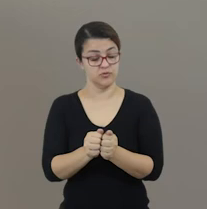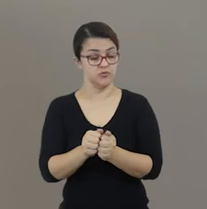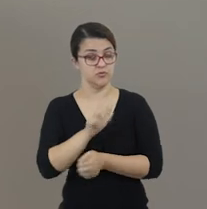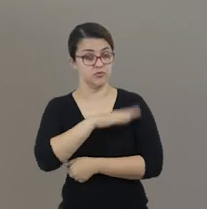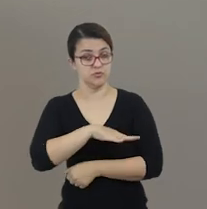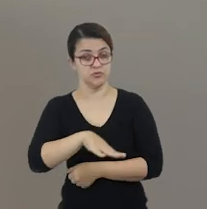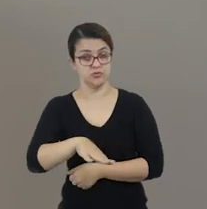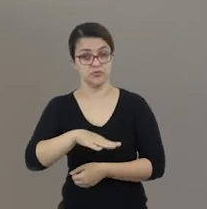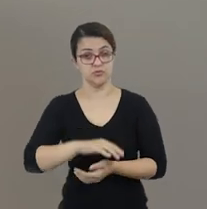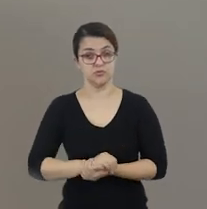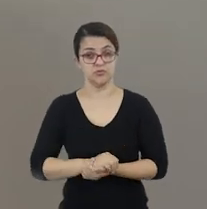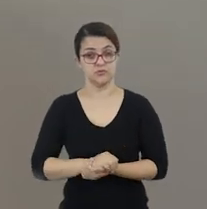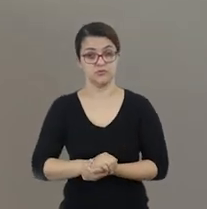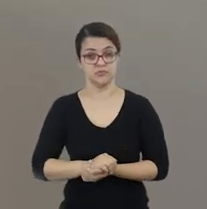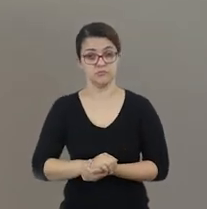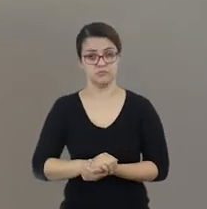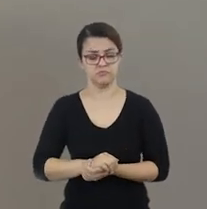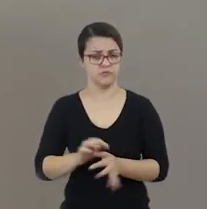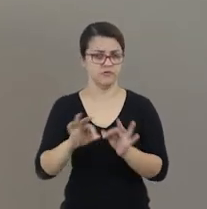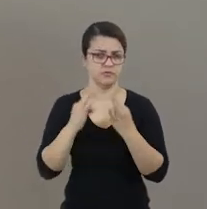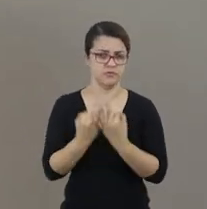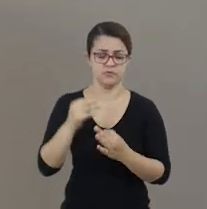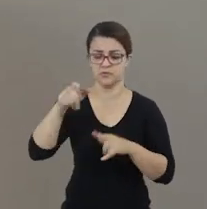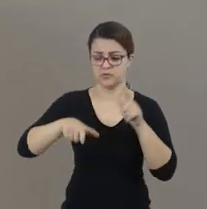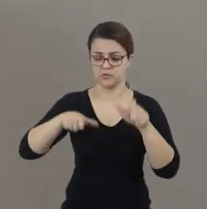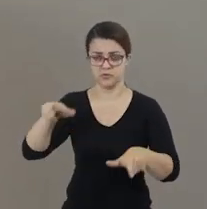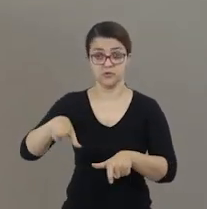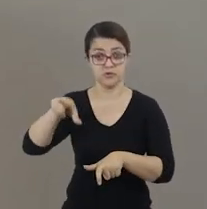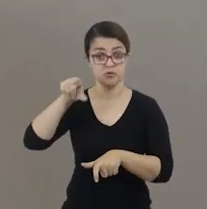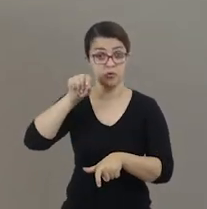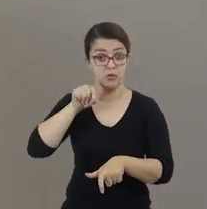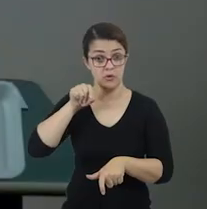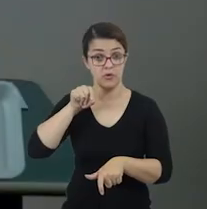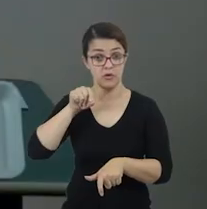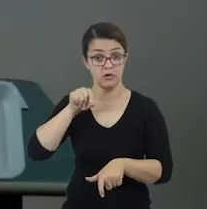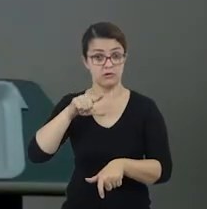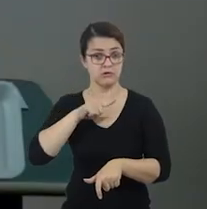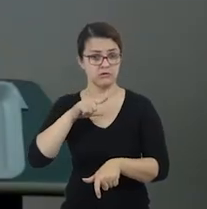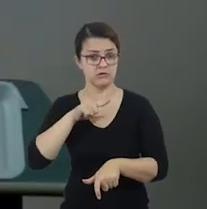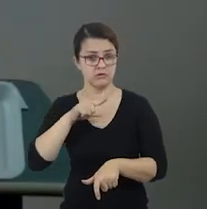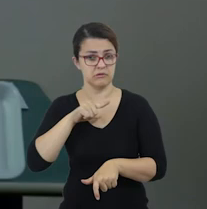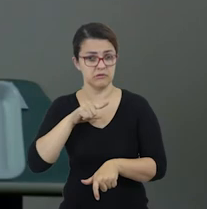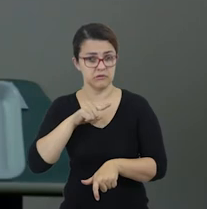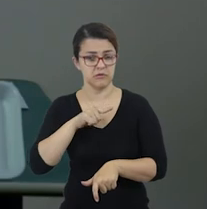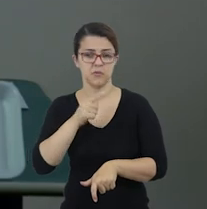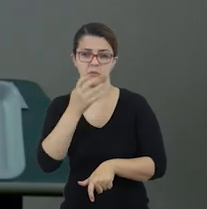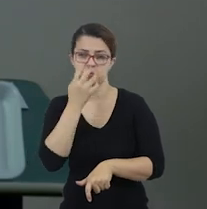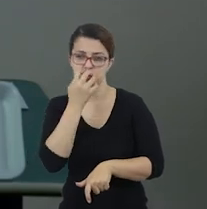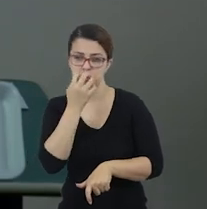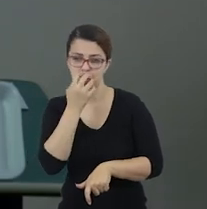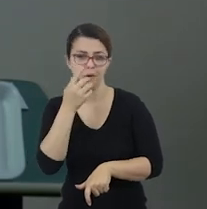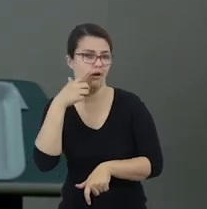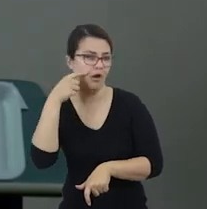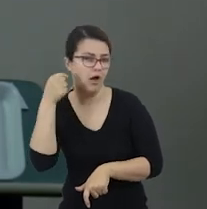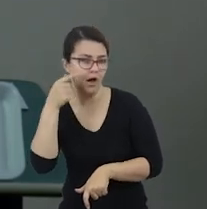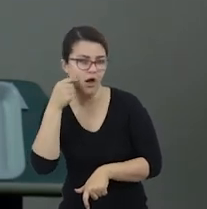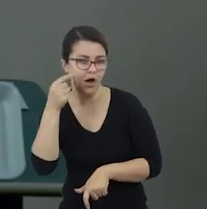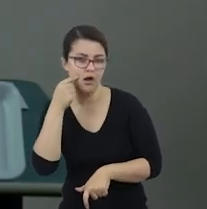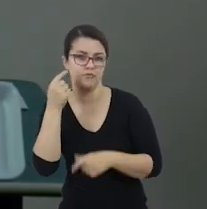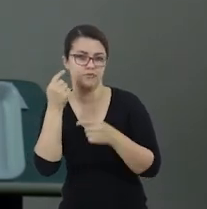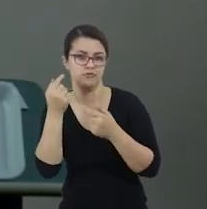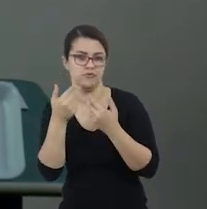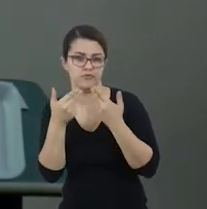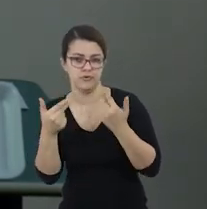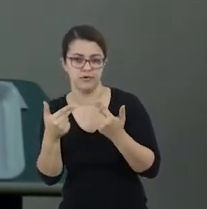criança, escolha uma pessoa da família que tem um animalzinho de estimação. Faça alguns questionamentos